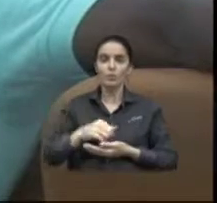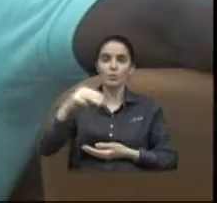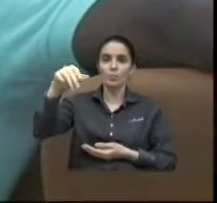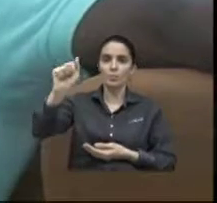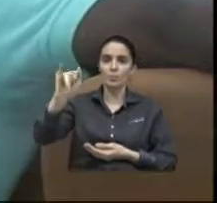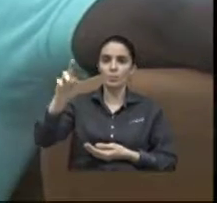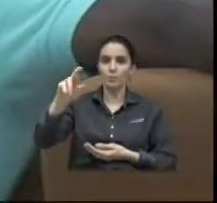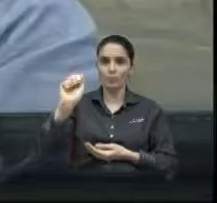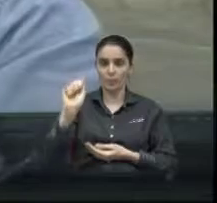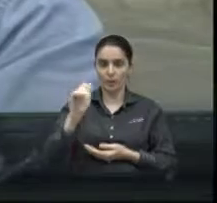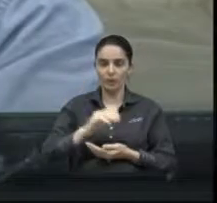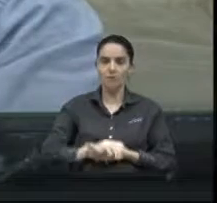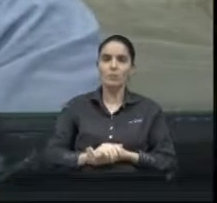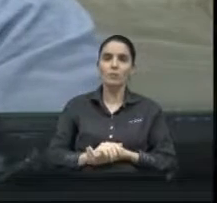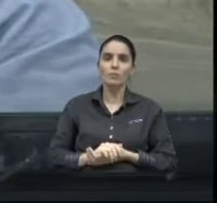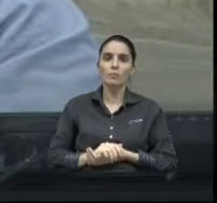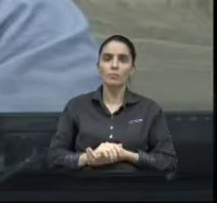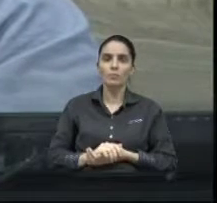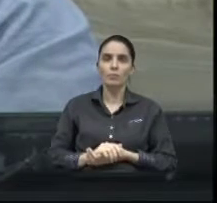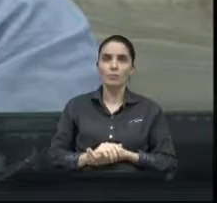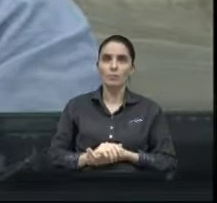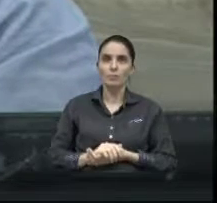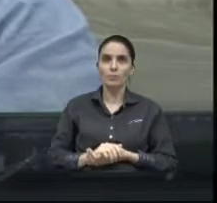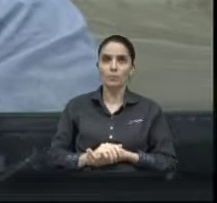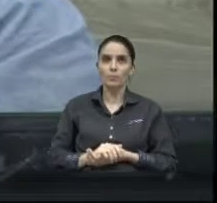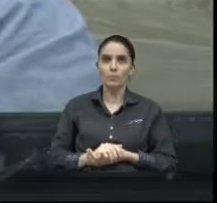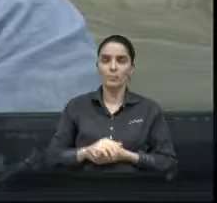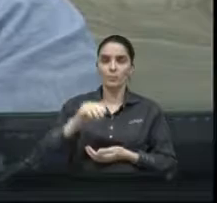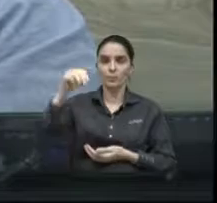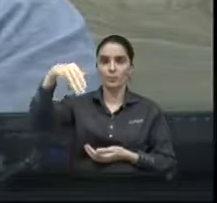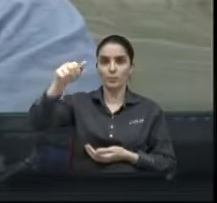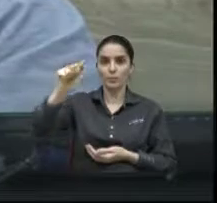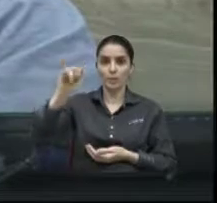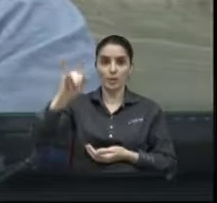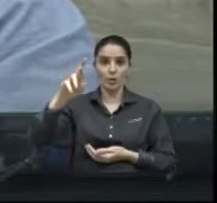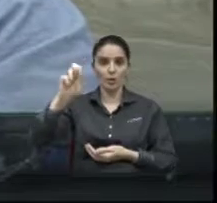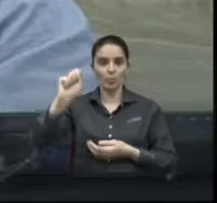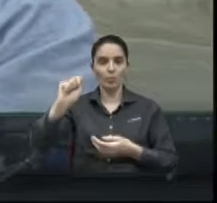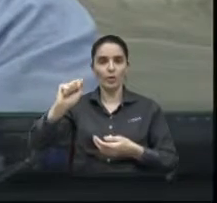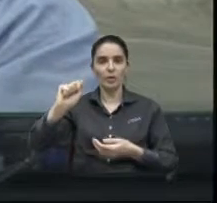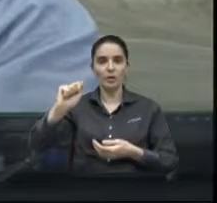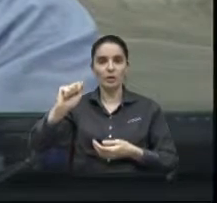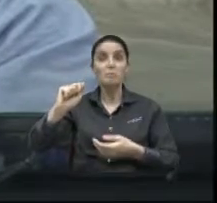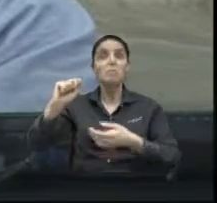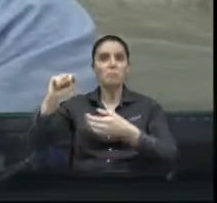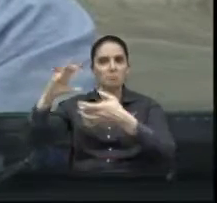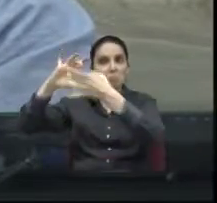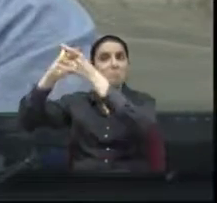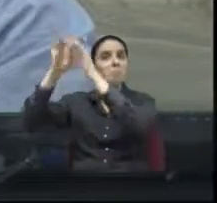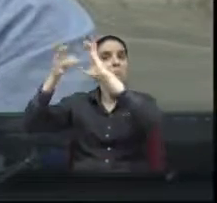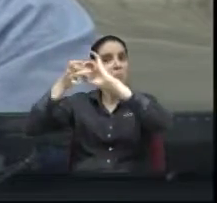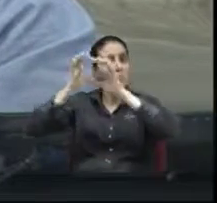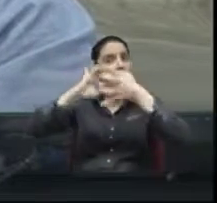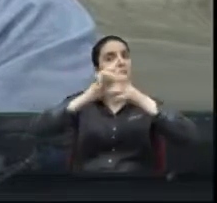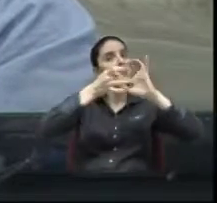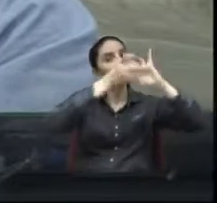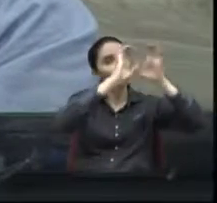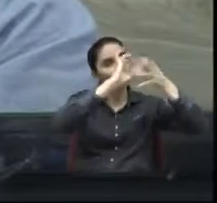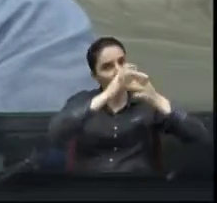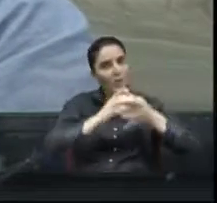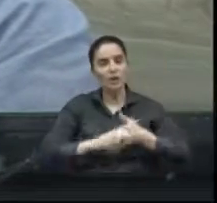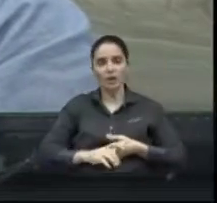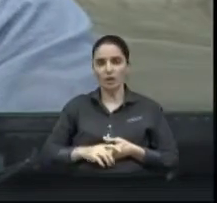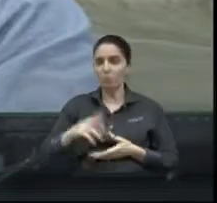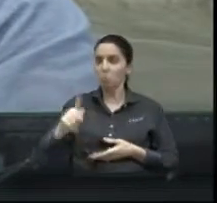Machado. A Mayla simplesmente chegou à Olimpíada. Um trabalho do professor Germano. Quer